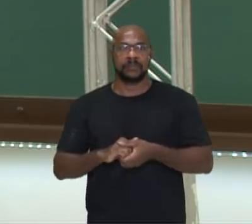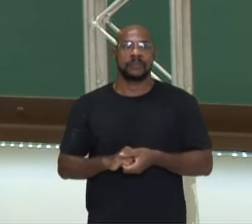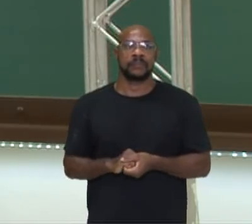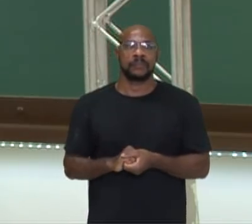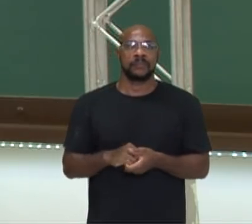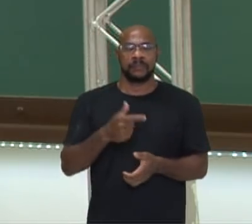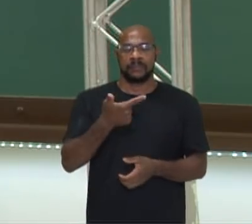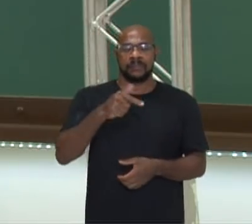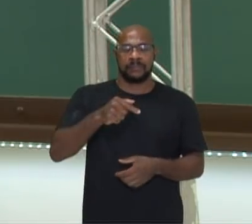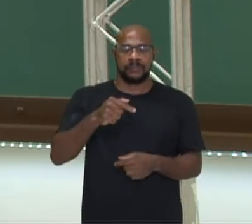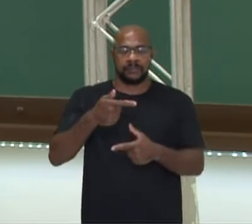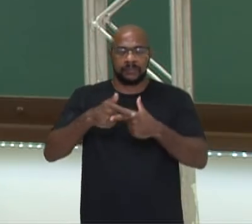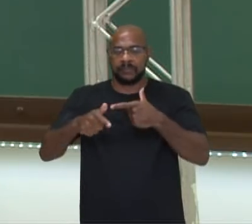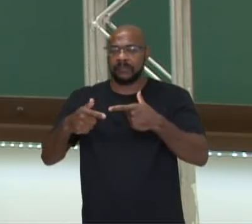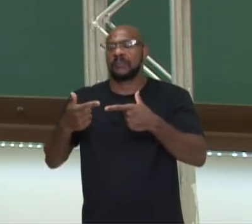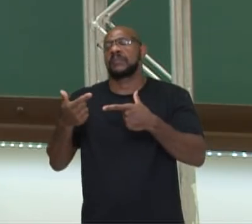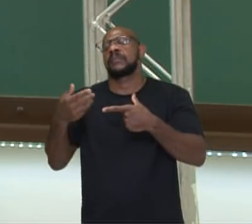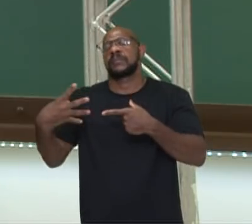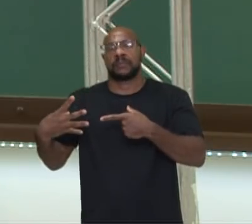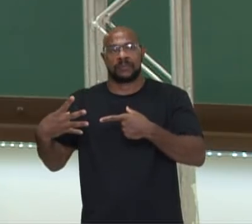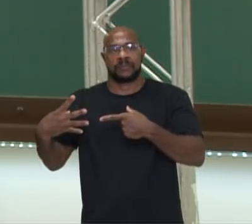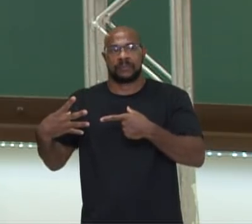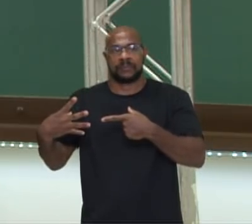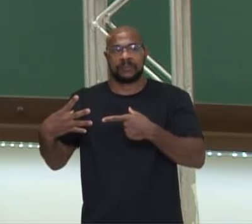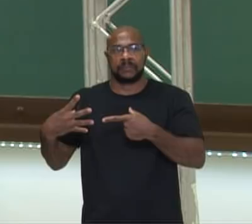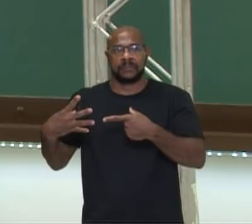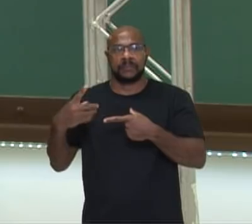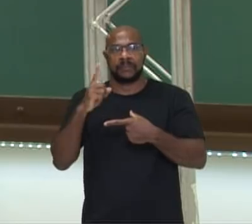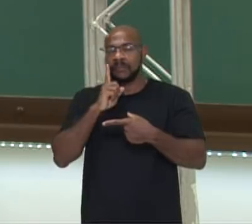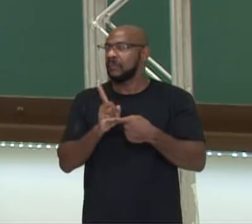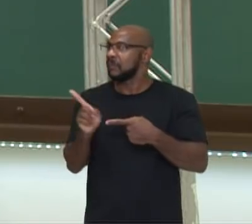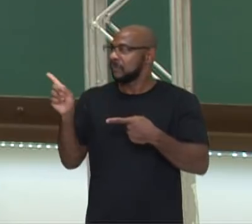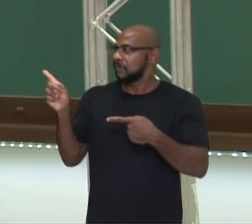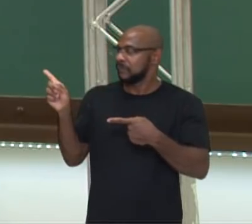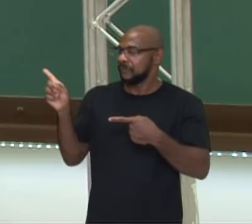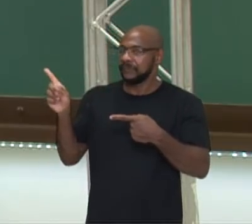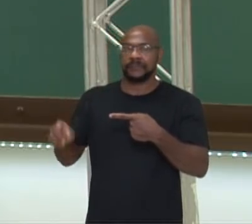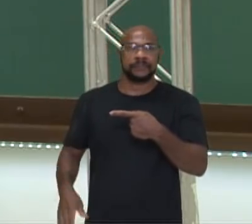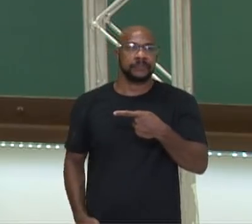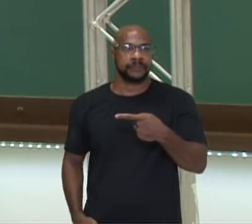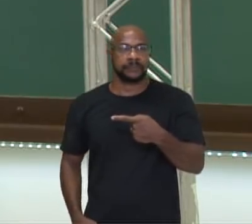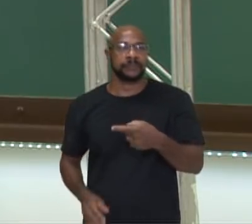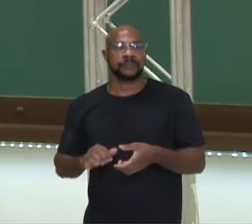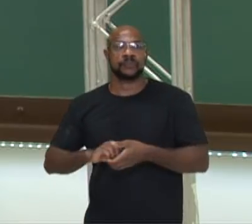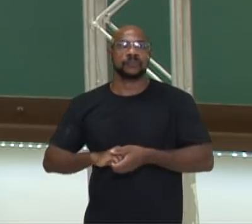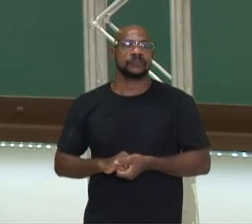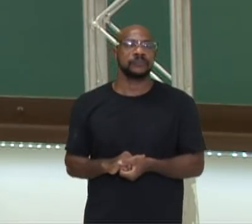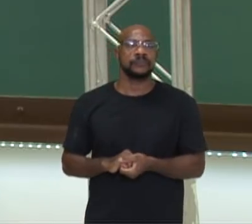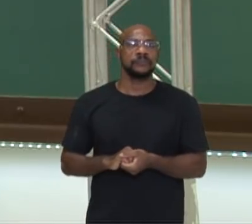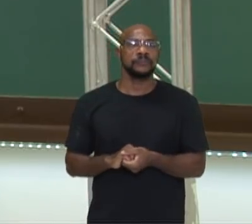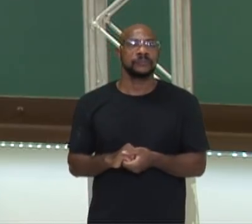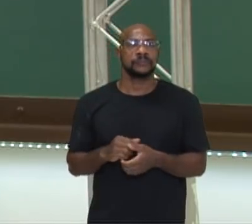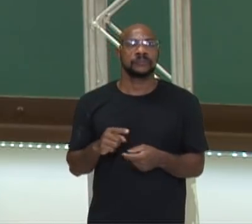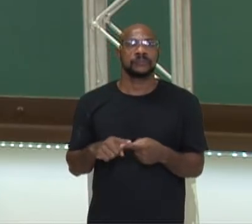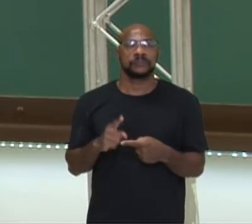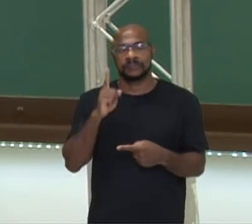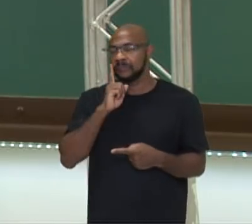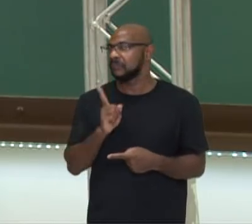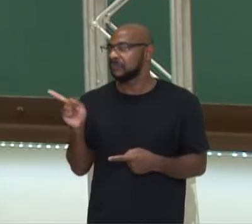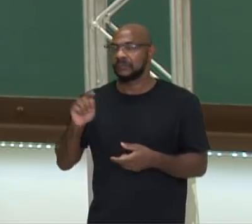27 dividido por 4 dá 6. 6 vezes 4 é 24. Para 27 sobram 3. 3